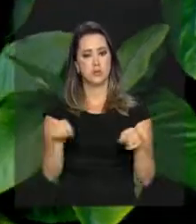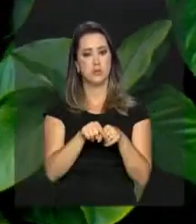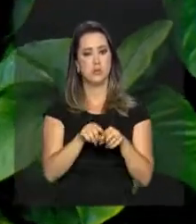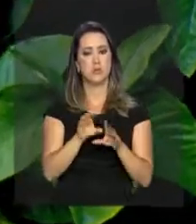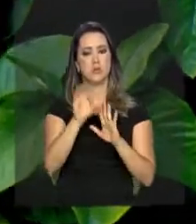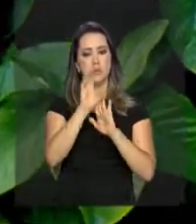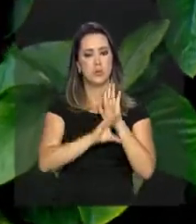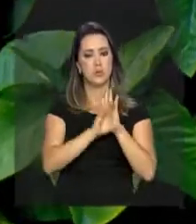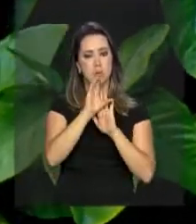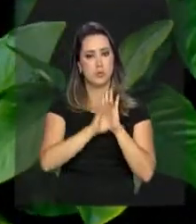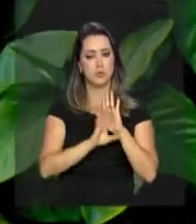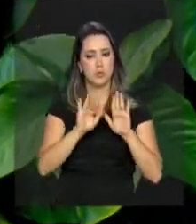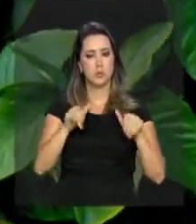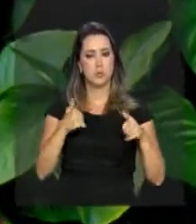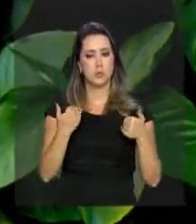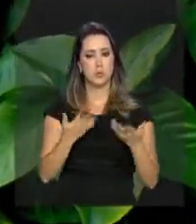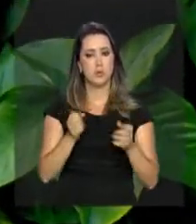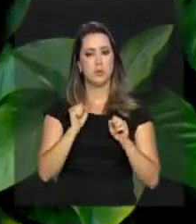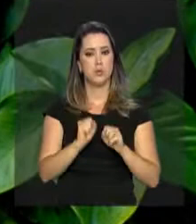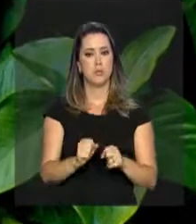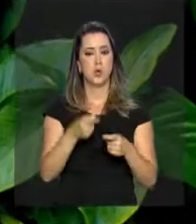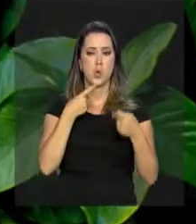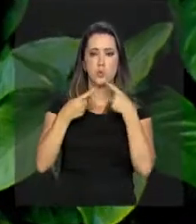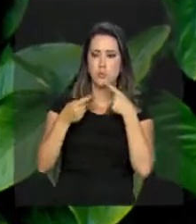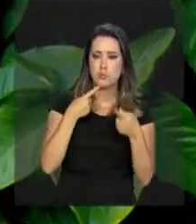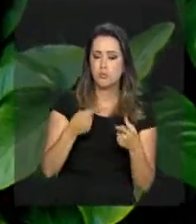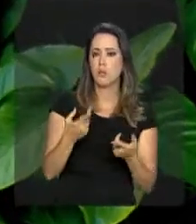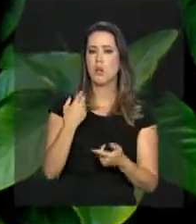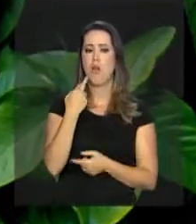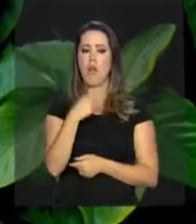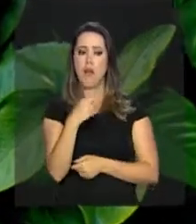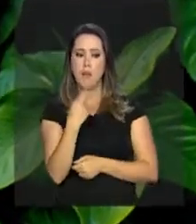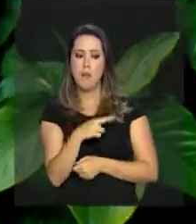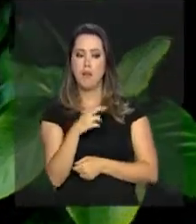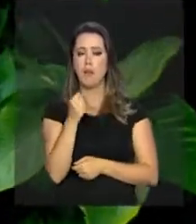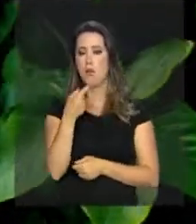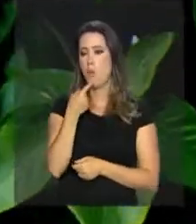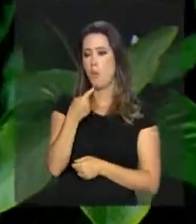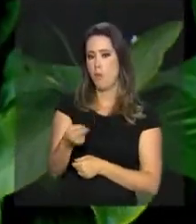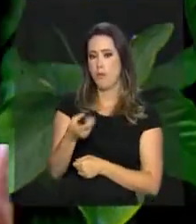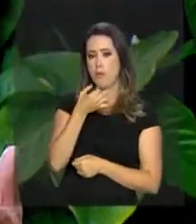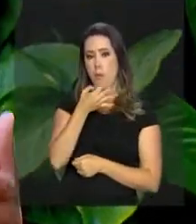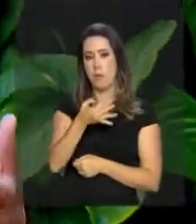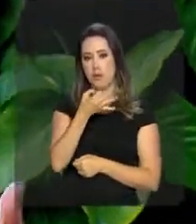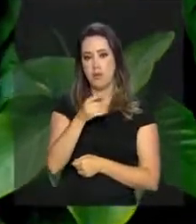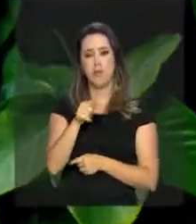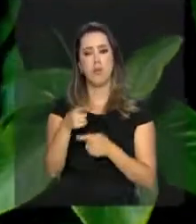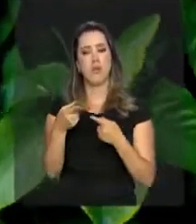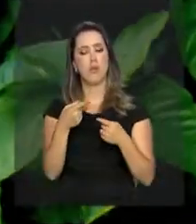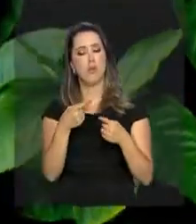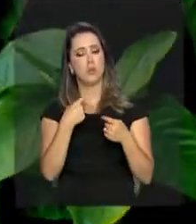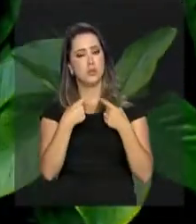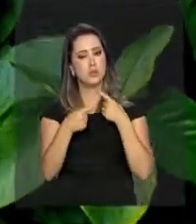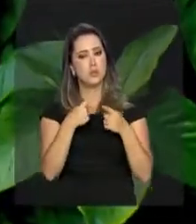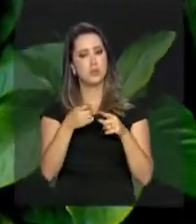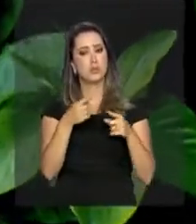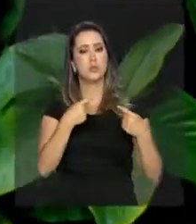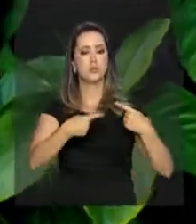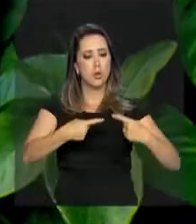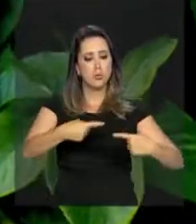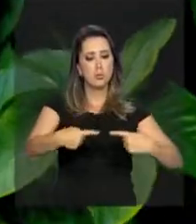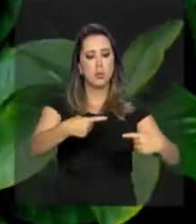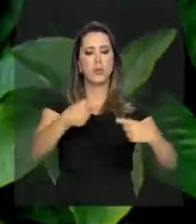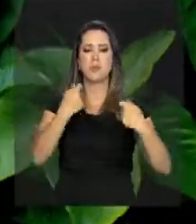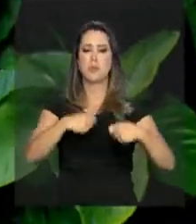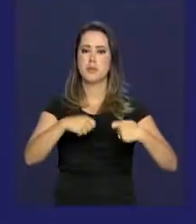curricular com isso ele pode fazer sugestões críticas e também discutir as competências e habilidades que estudantes devem levar